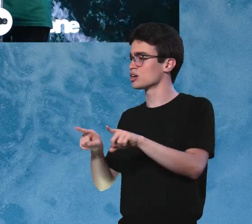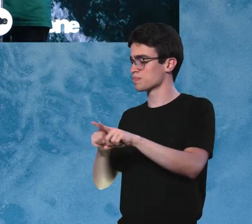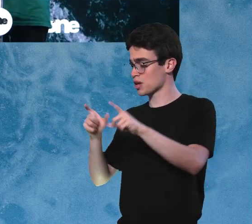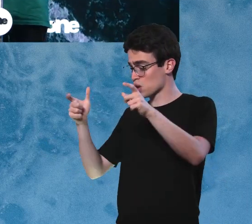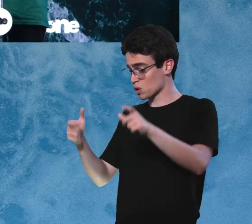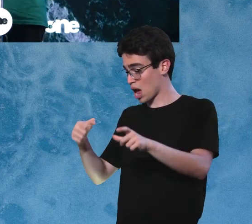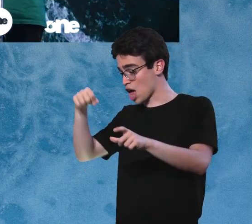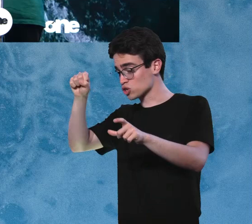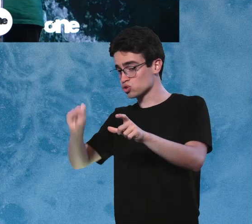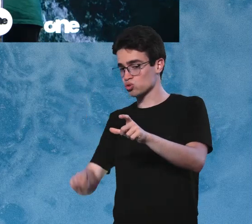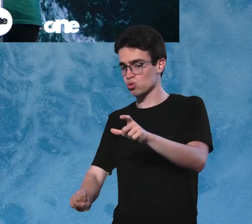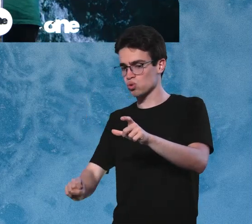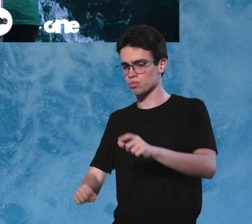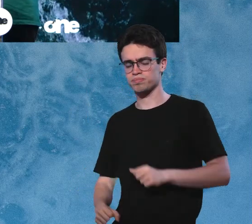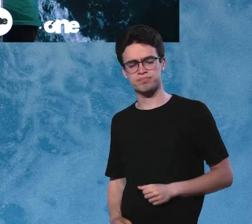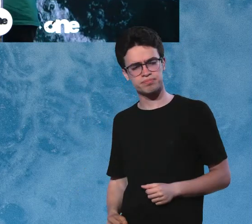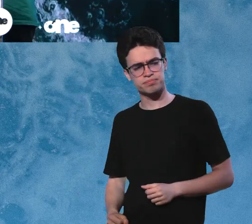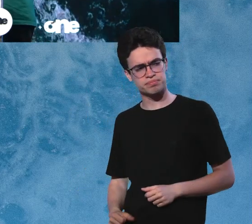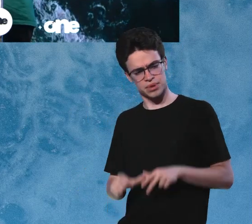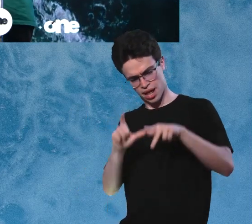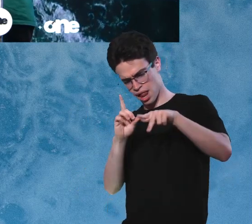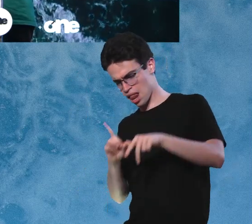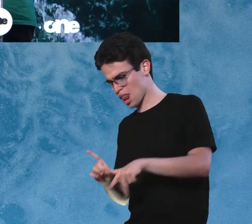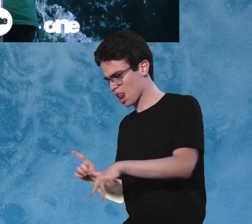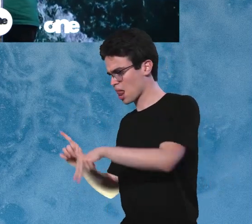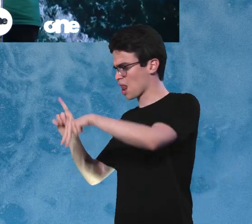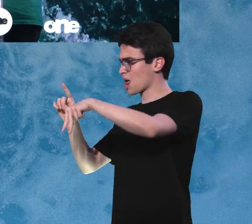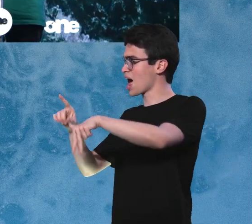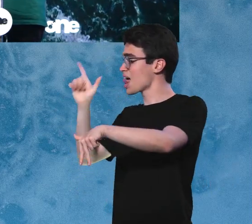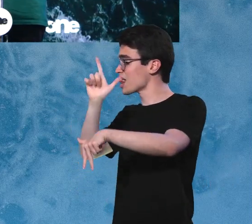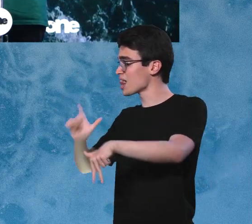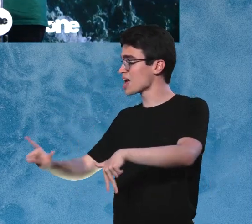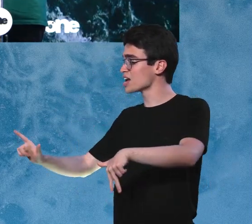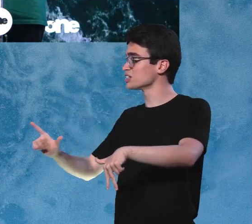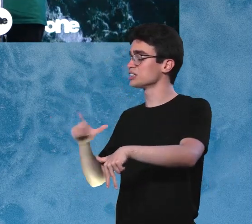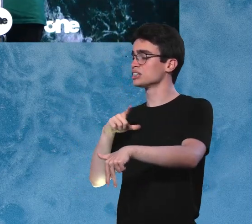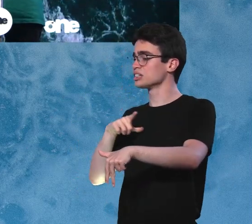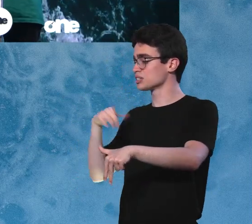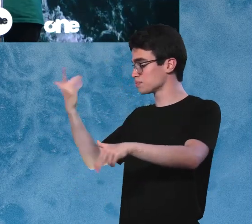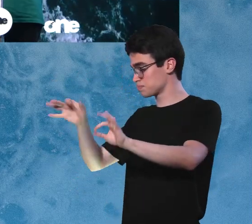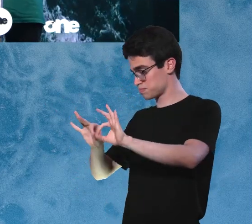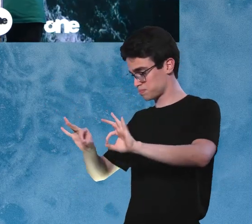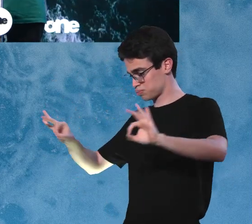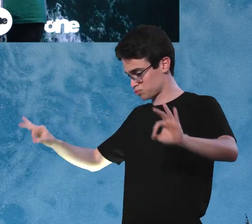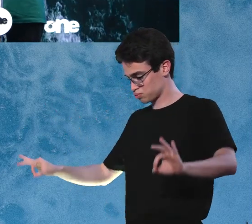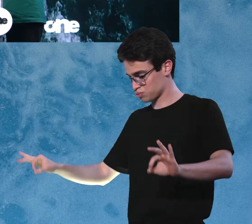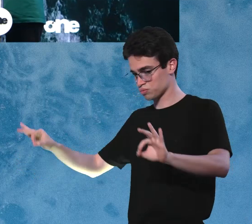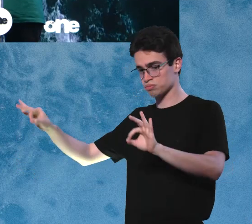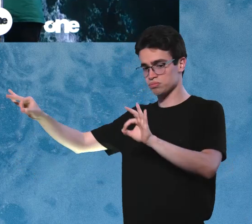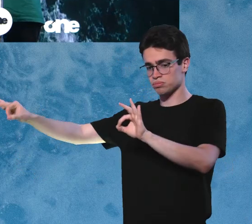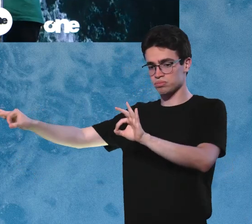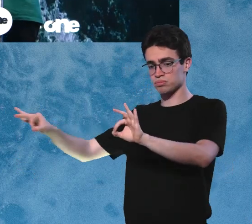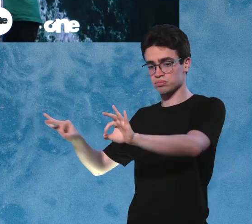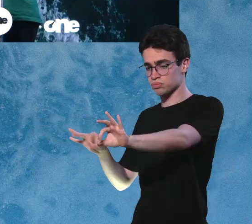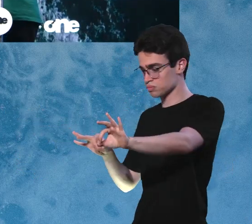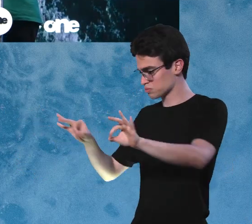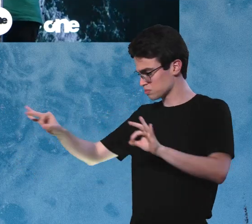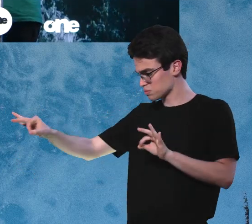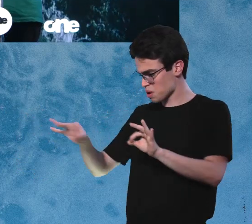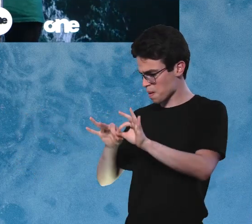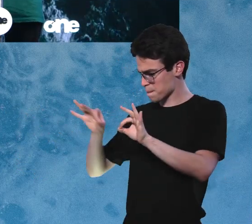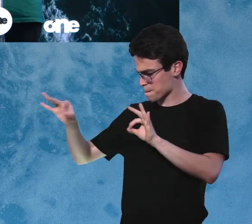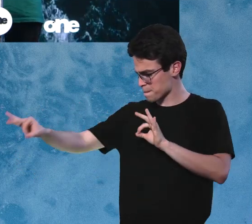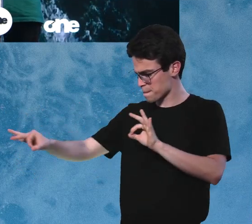sul. O homem foi para o lado leste com uma linha de medir na mão, e enquanto ia, mediu